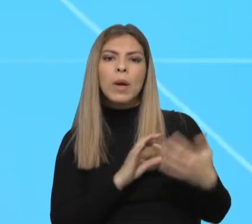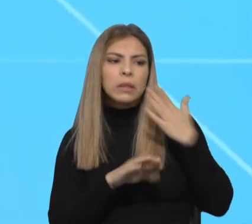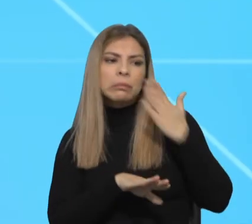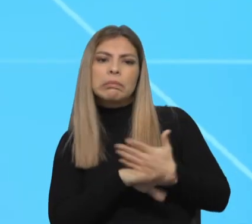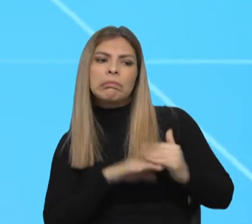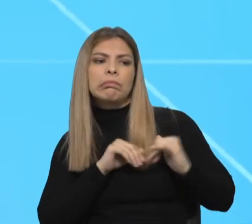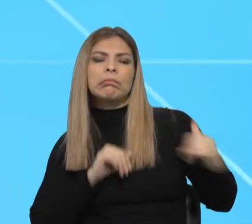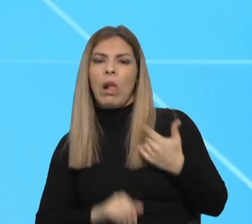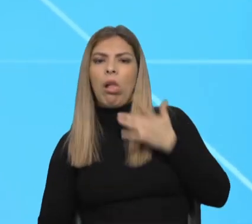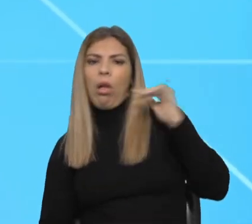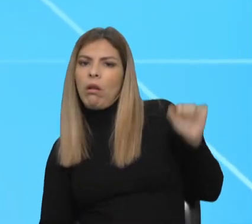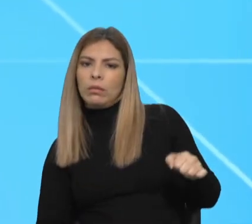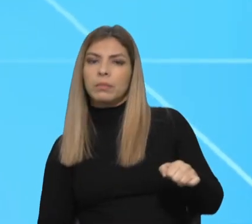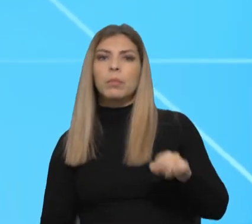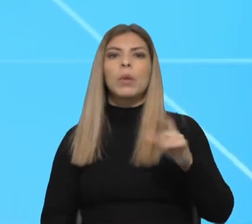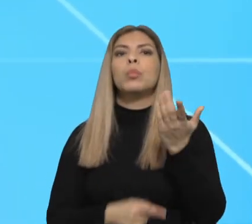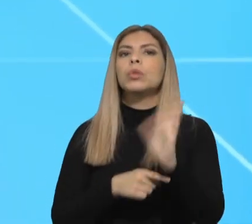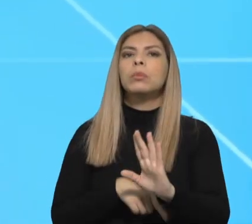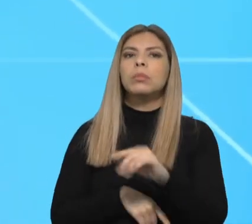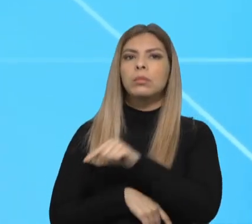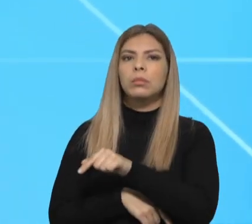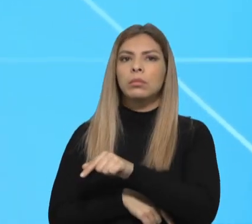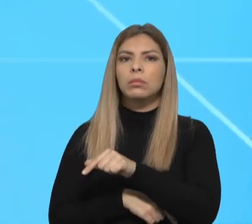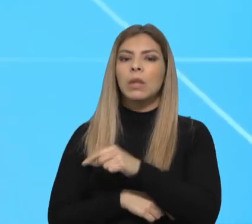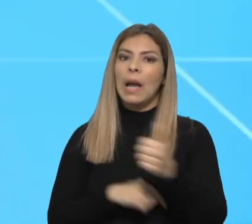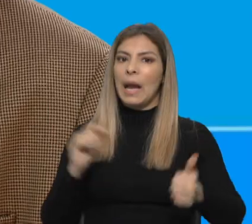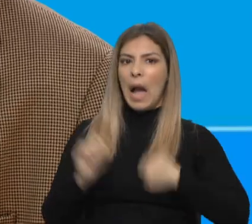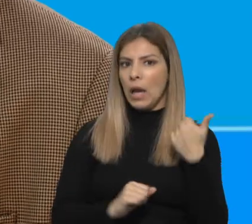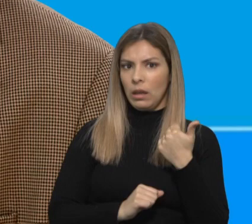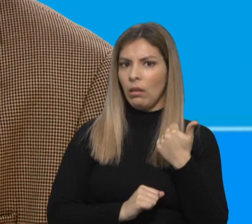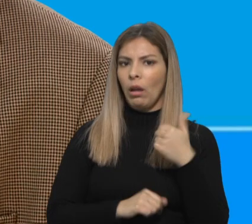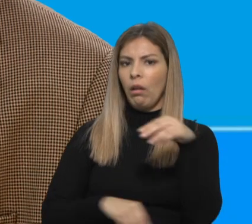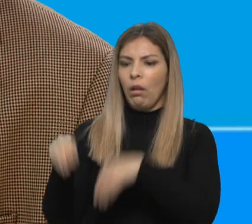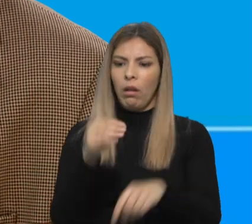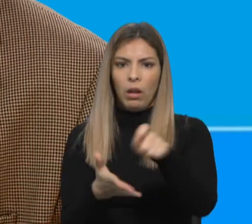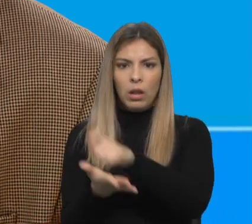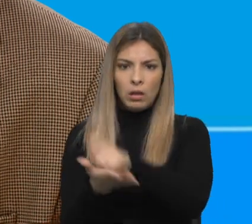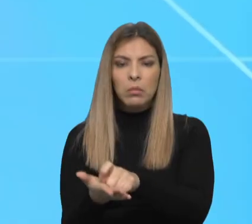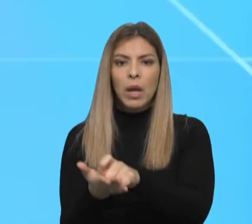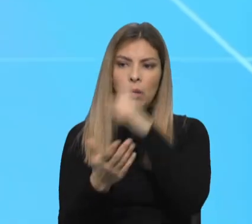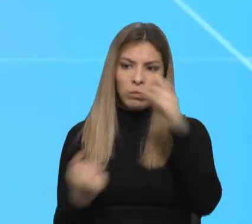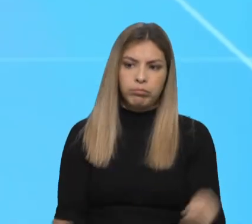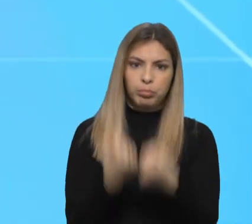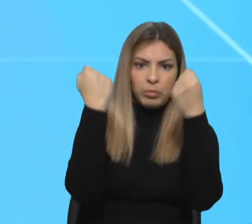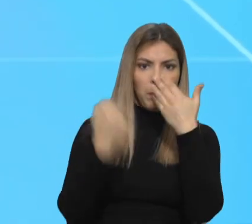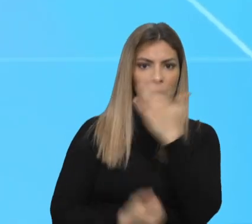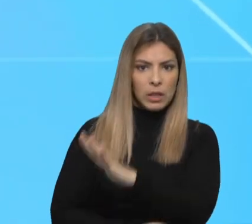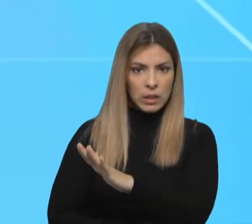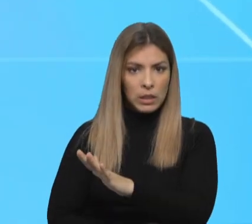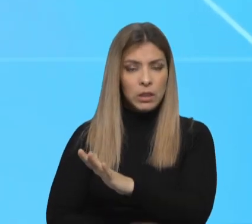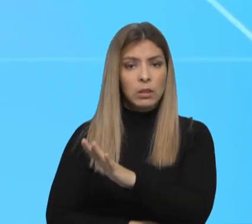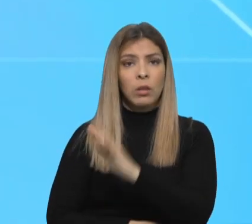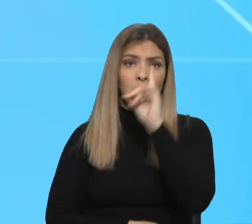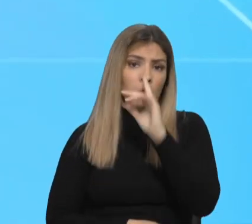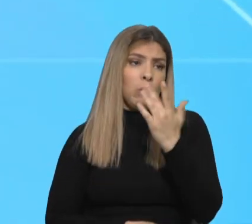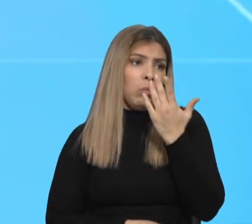que quem não ganha as eleições pertence à oposição? Ou seja, quem se opõe não ajuda a governar, não é? Porque,